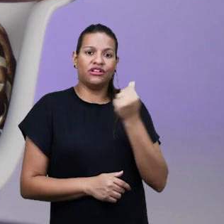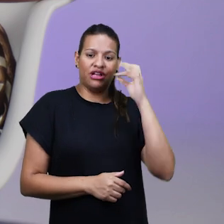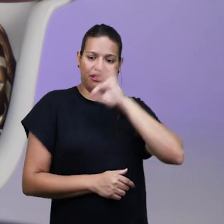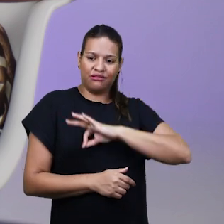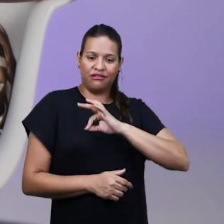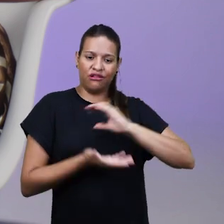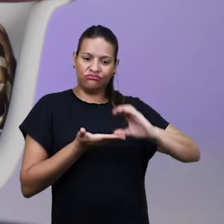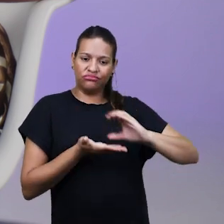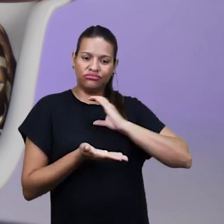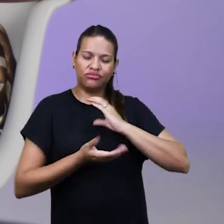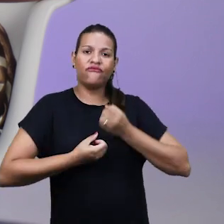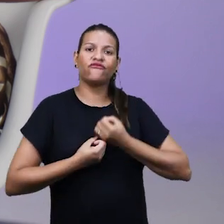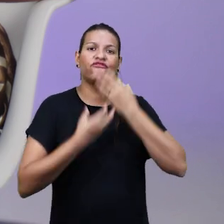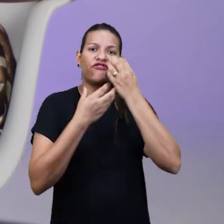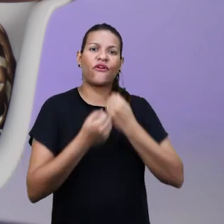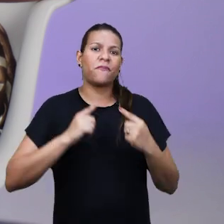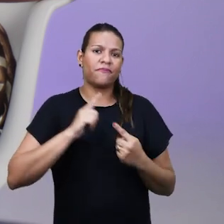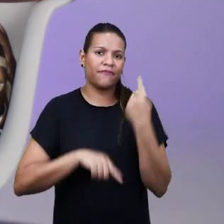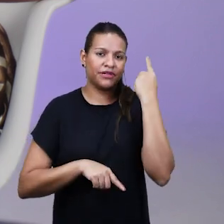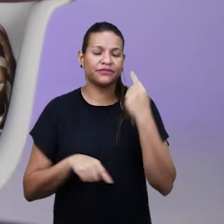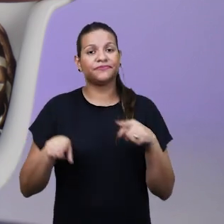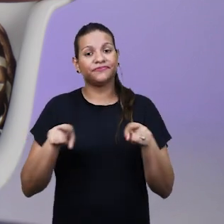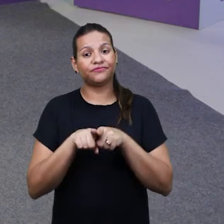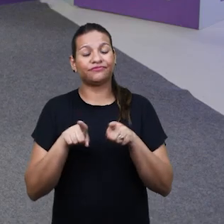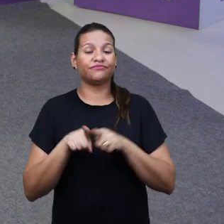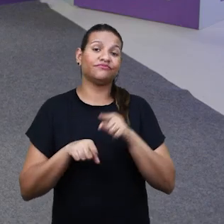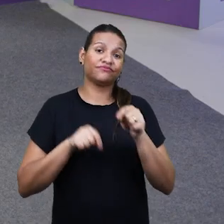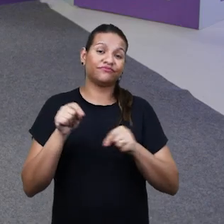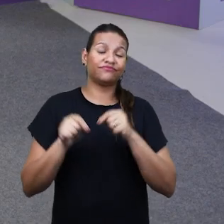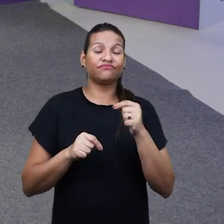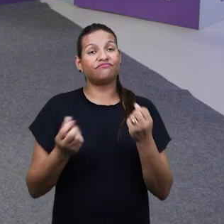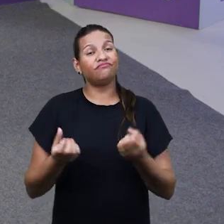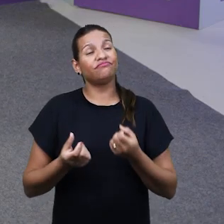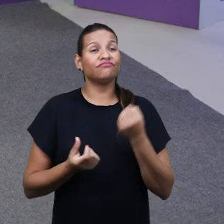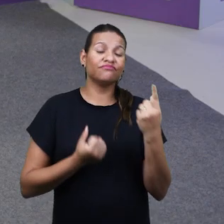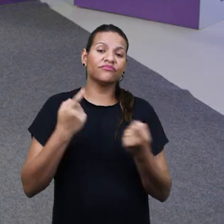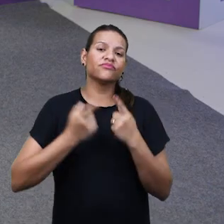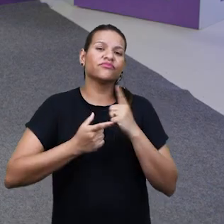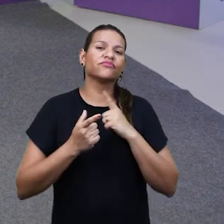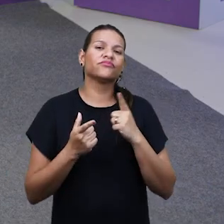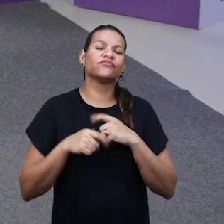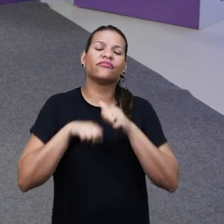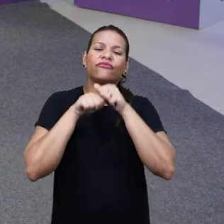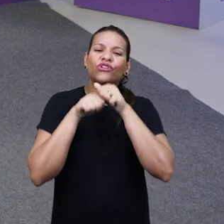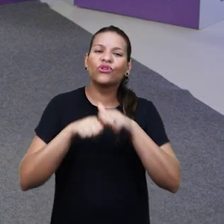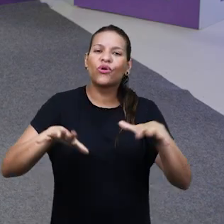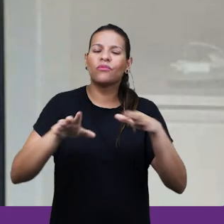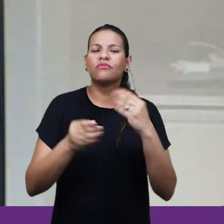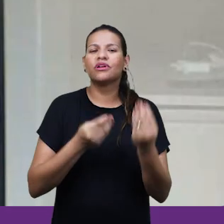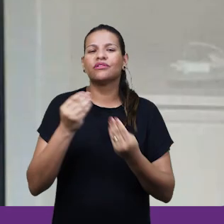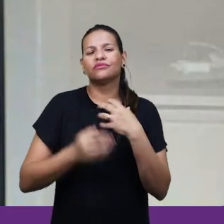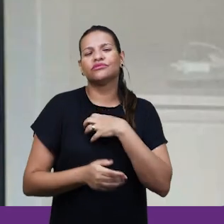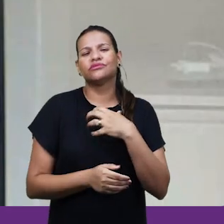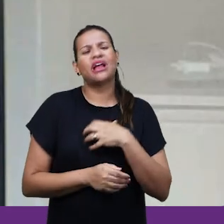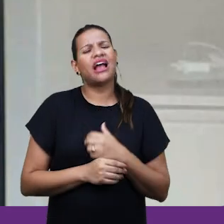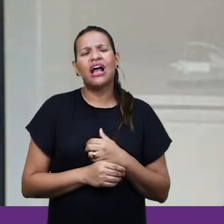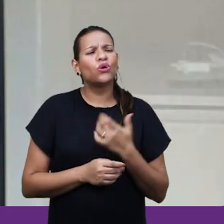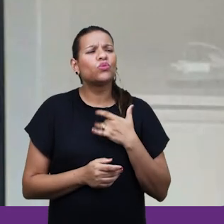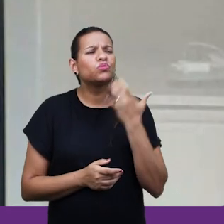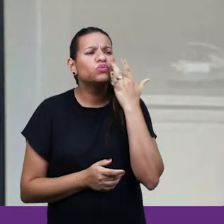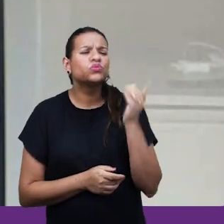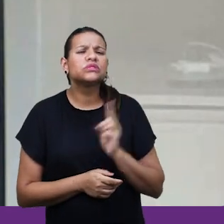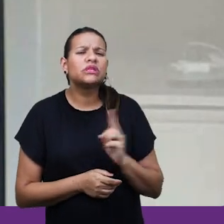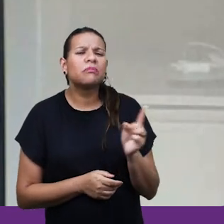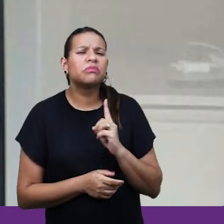da desinformação que existe, e há também quem acabe compartilhando um pouco na ingenuidade